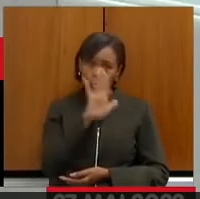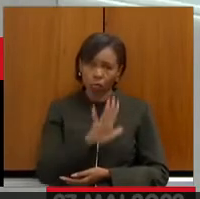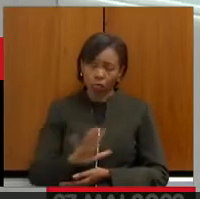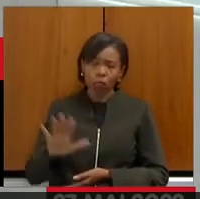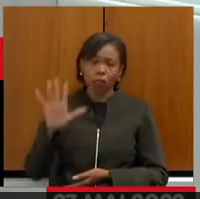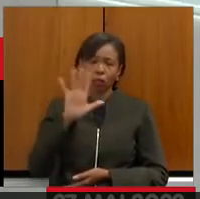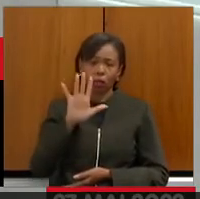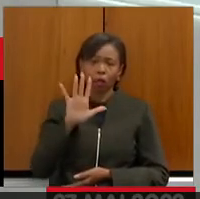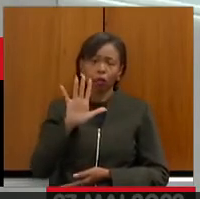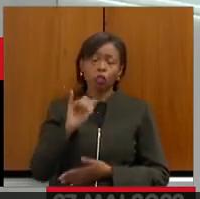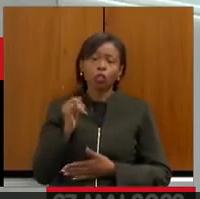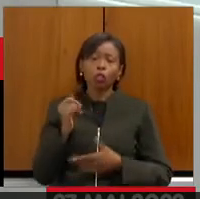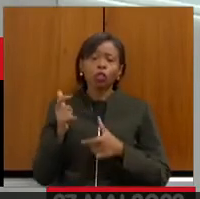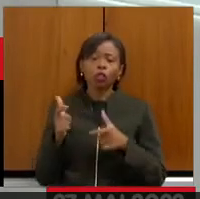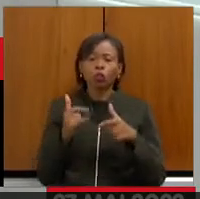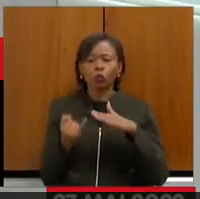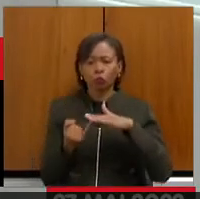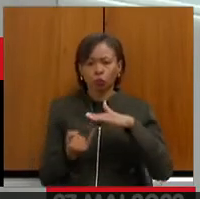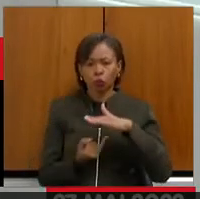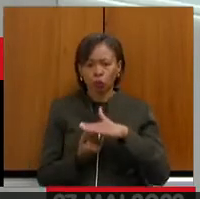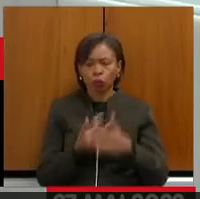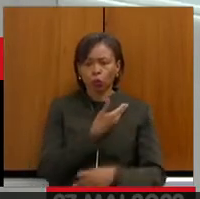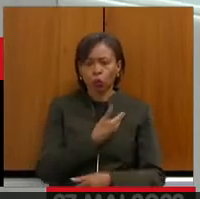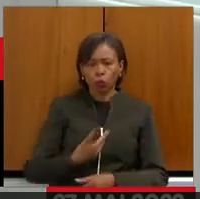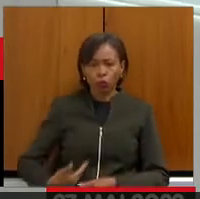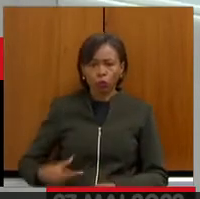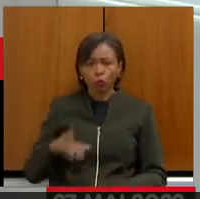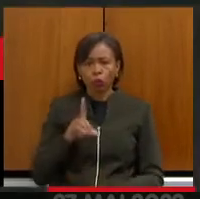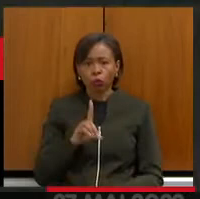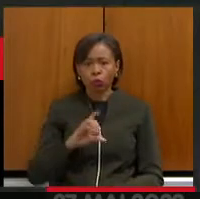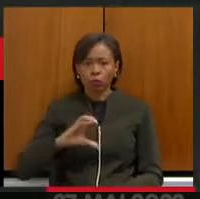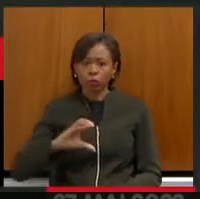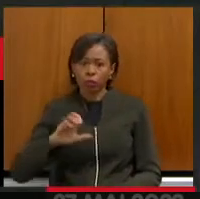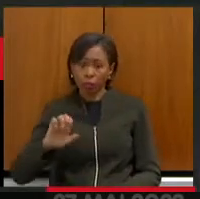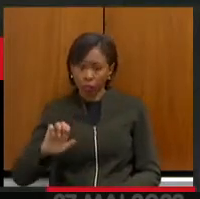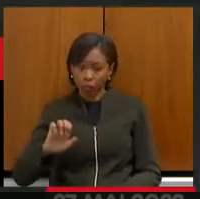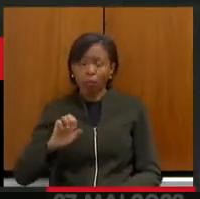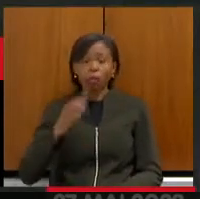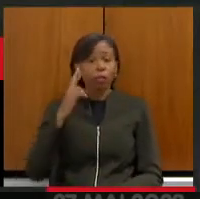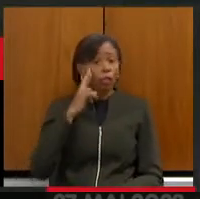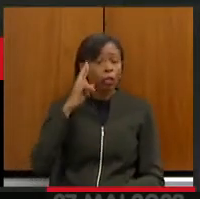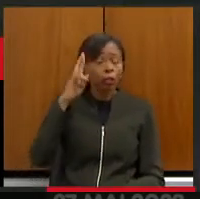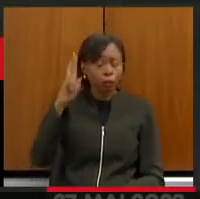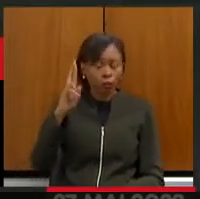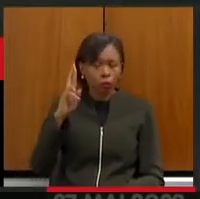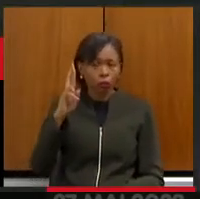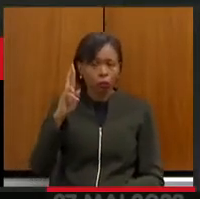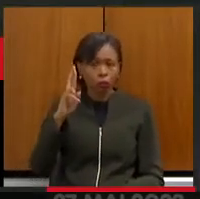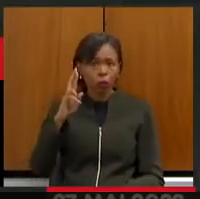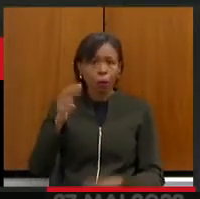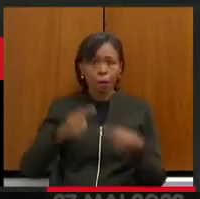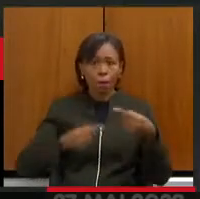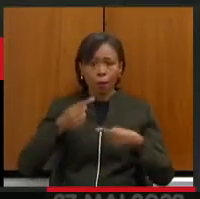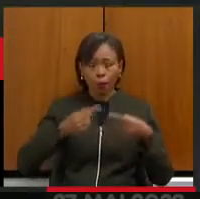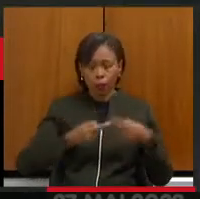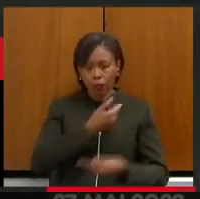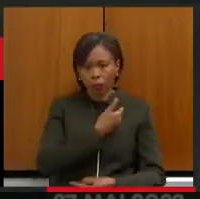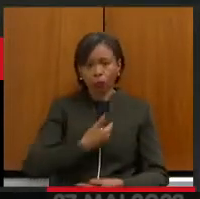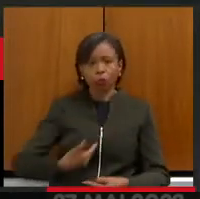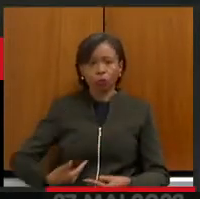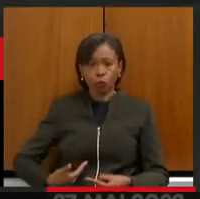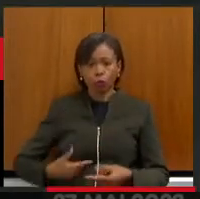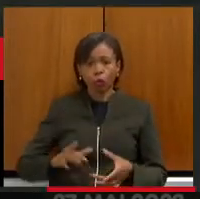e de instituições públicas do desse sou diretor de políticas públicas da União Estadual dos Estudantes